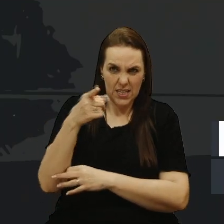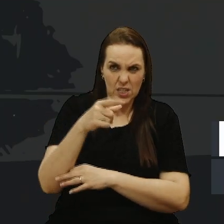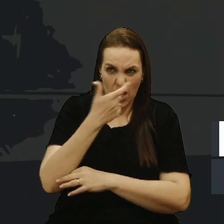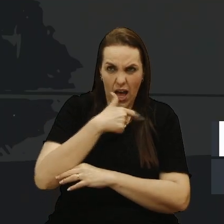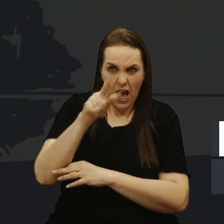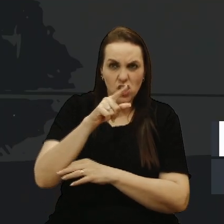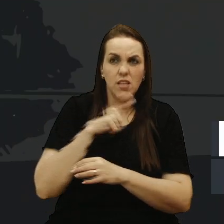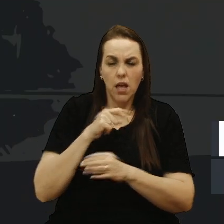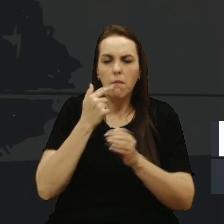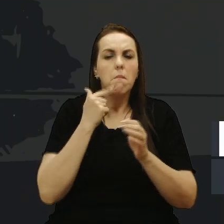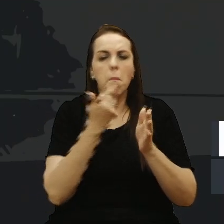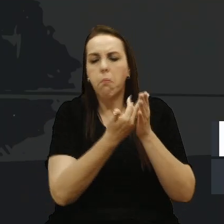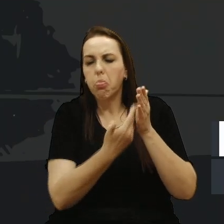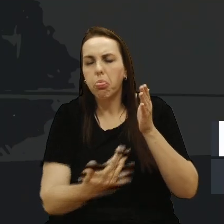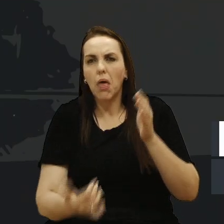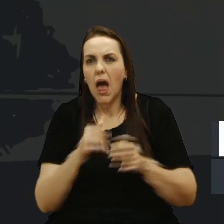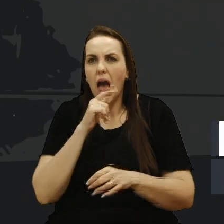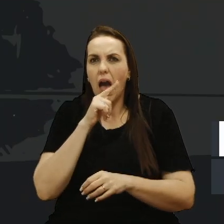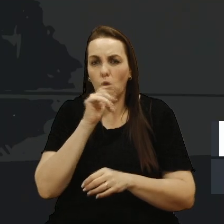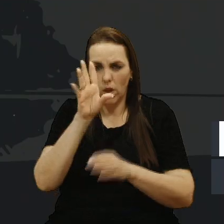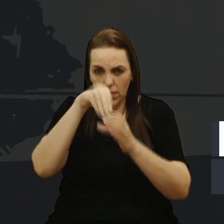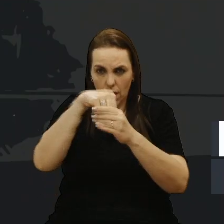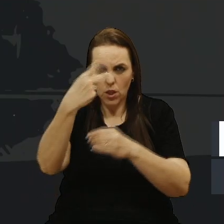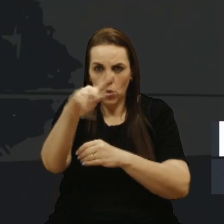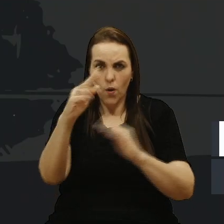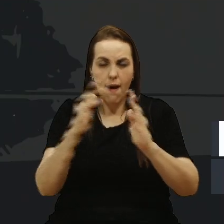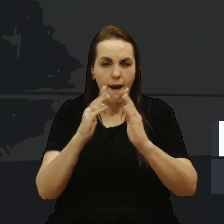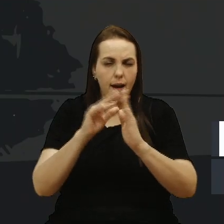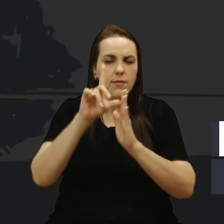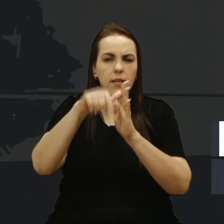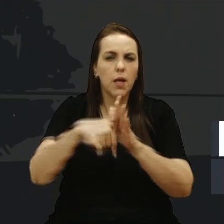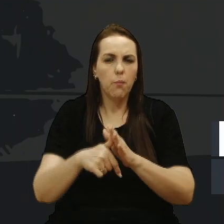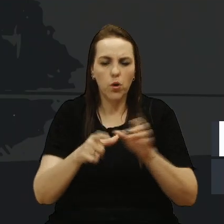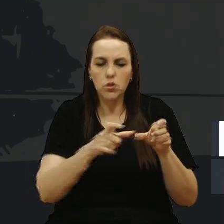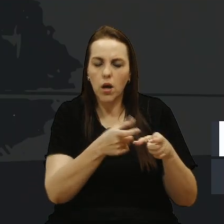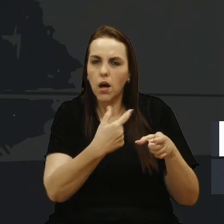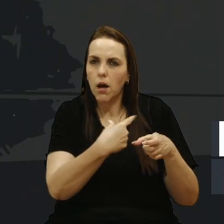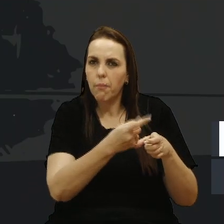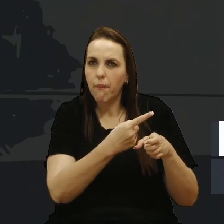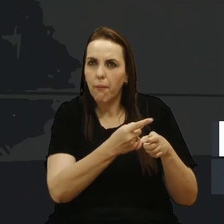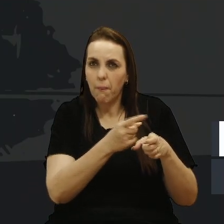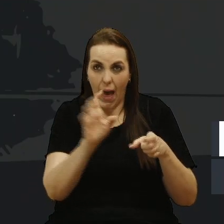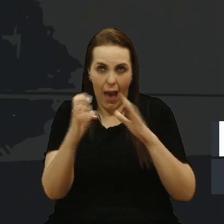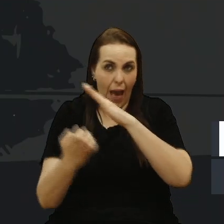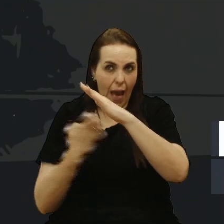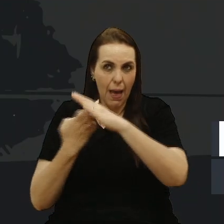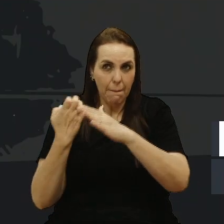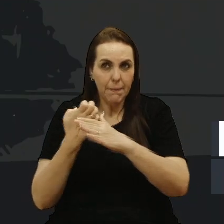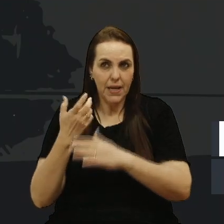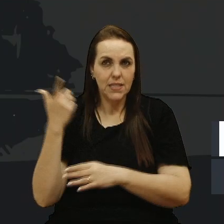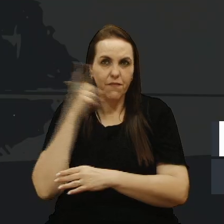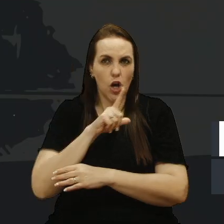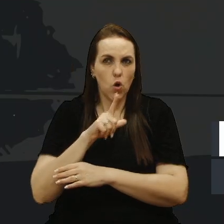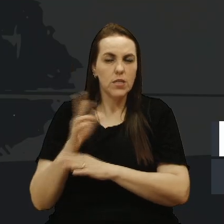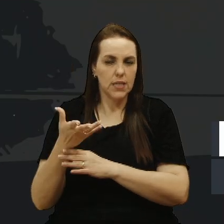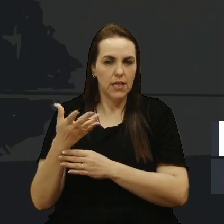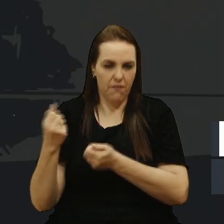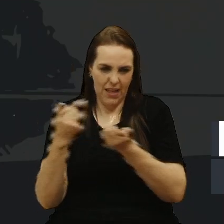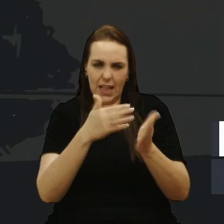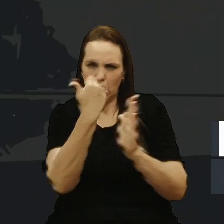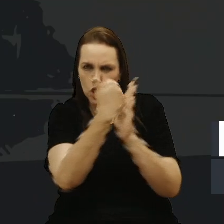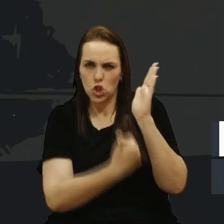um vazamento de água dentro da sua residência, depois do hidrômetro, a empresa que vai ganhar vai dar desconto de